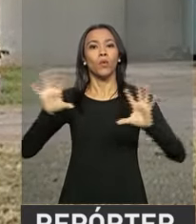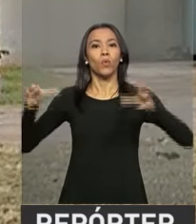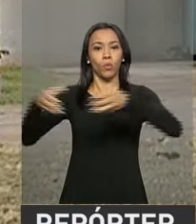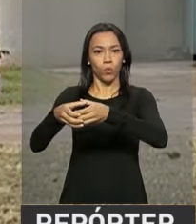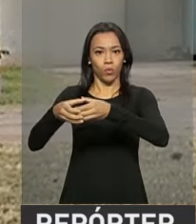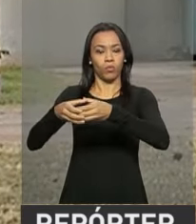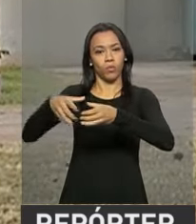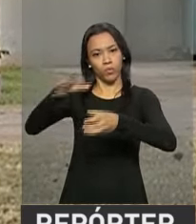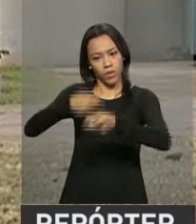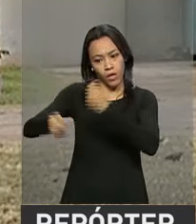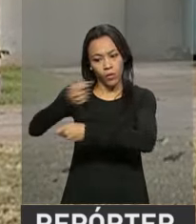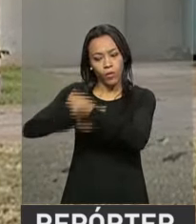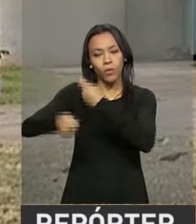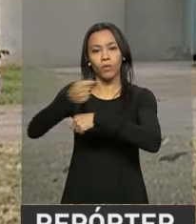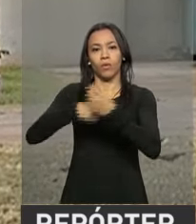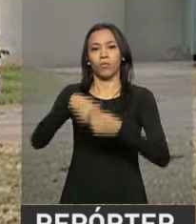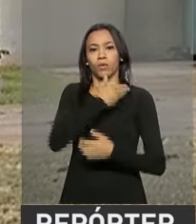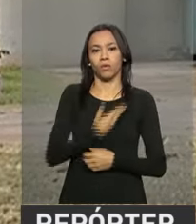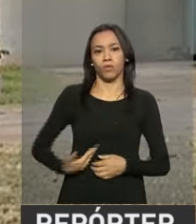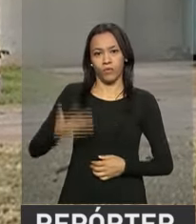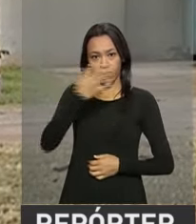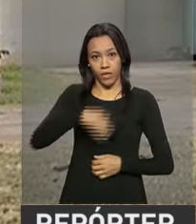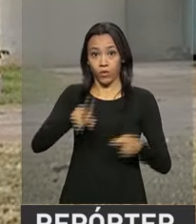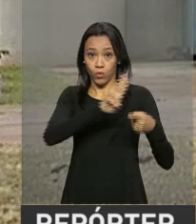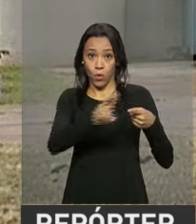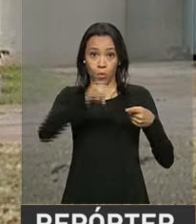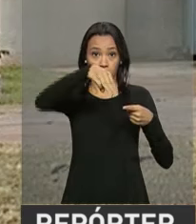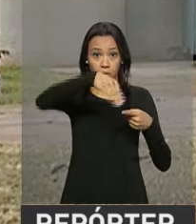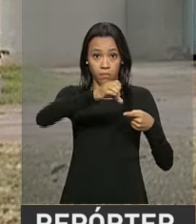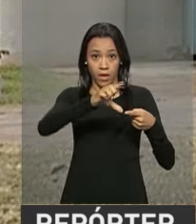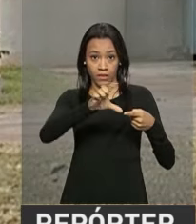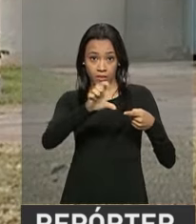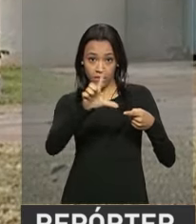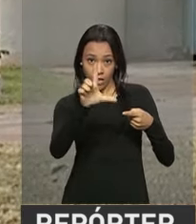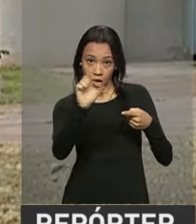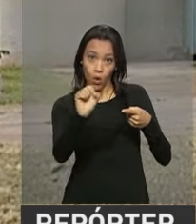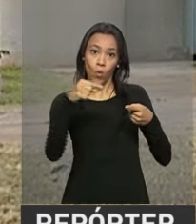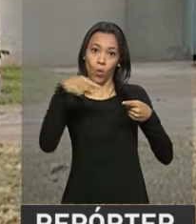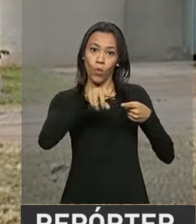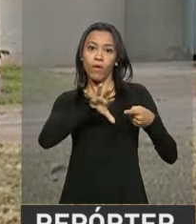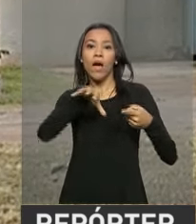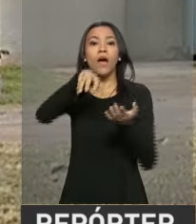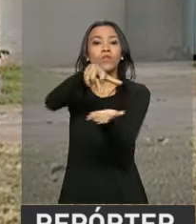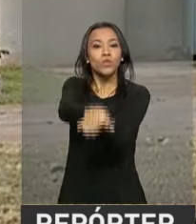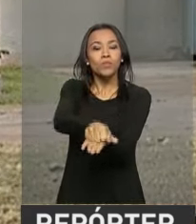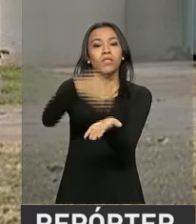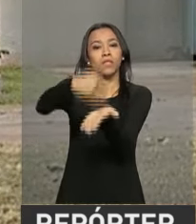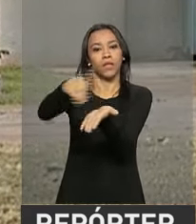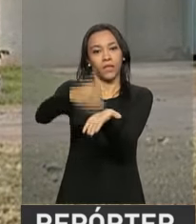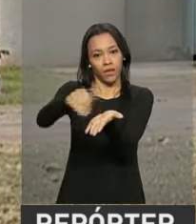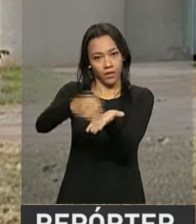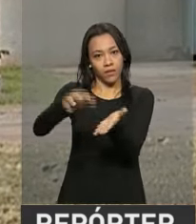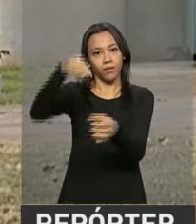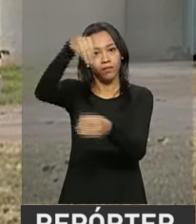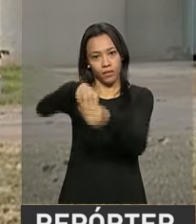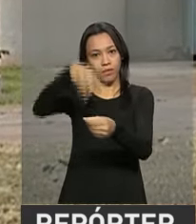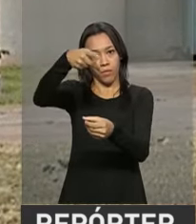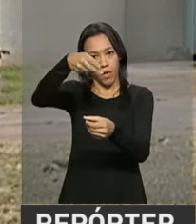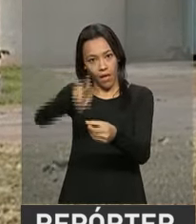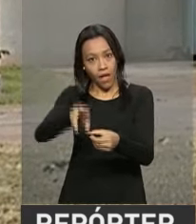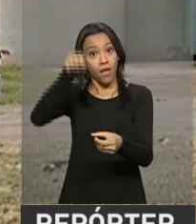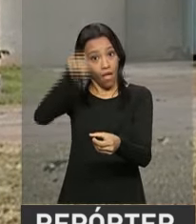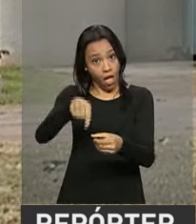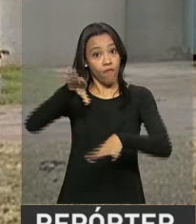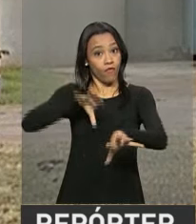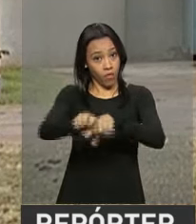equipe econômica do governo federal. São eles, Marcelo Caetano, que vai assumir a Secretaria da Previdência. Ele é